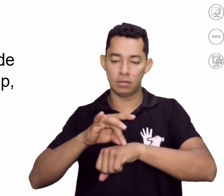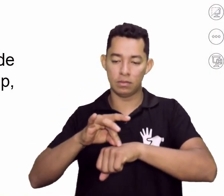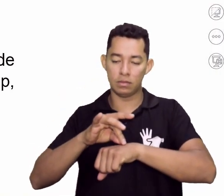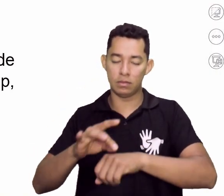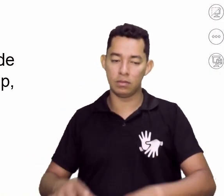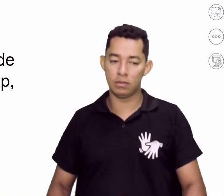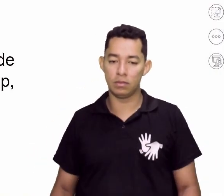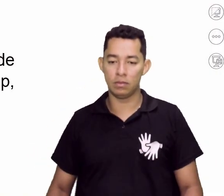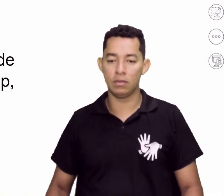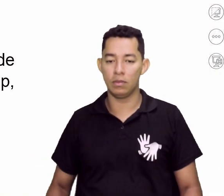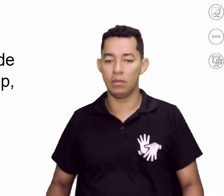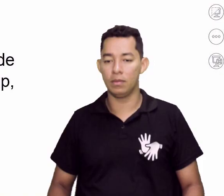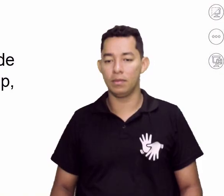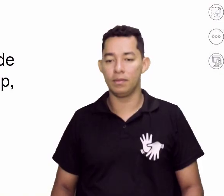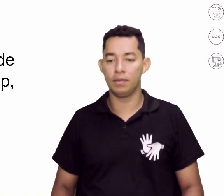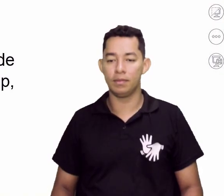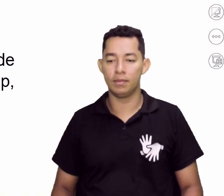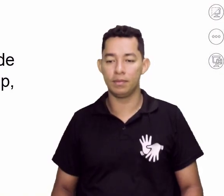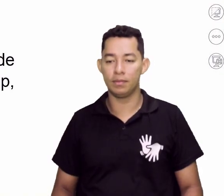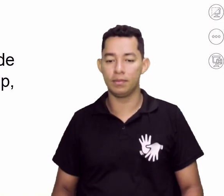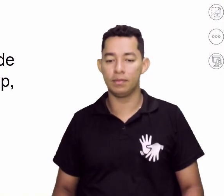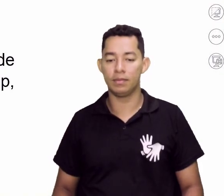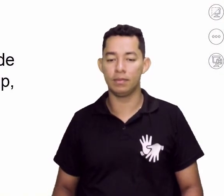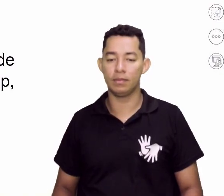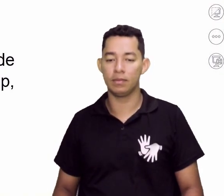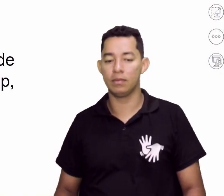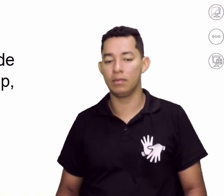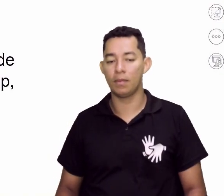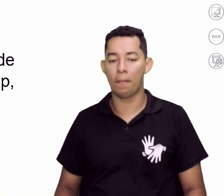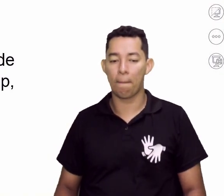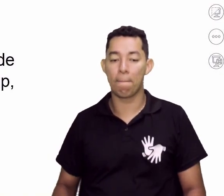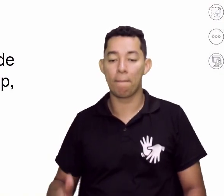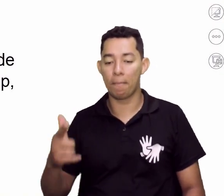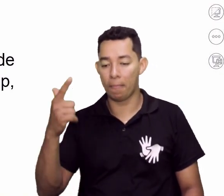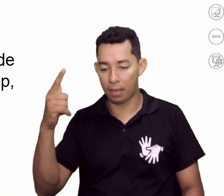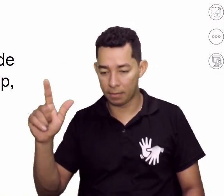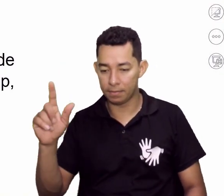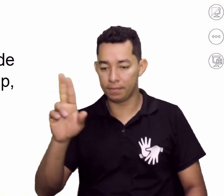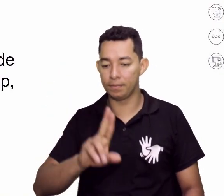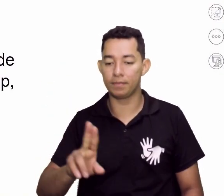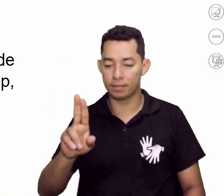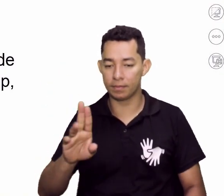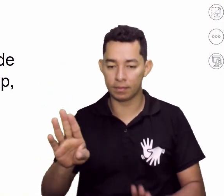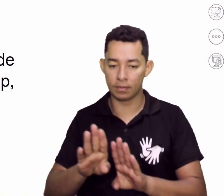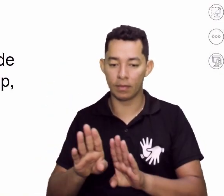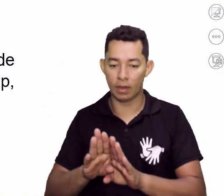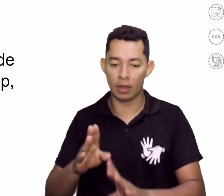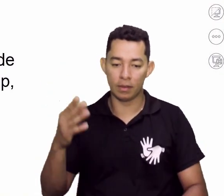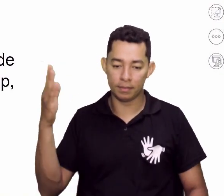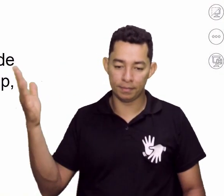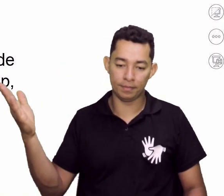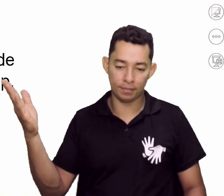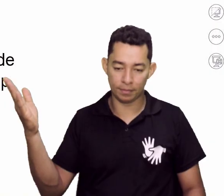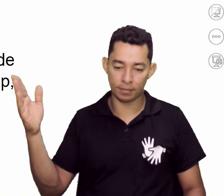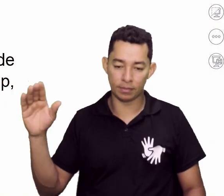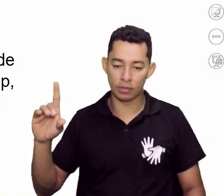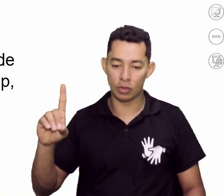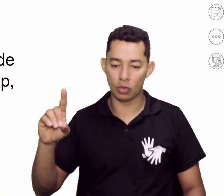Mais uma utilização. E uma outra utilização totalmente inusitada, aqui do Marcel